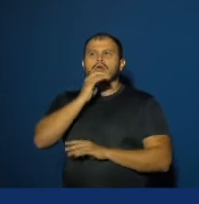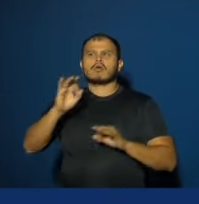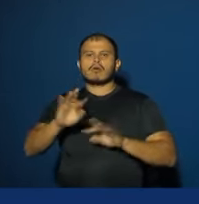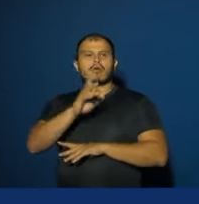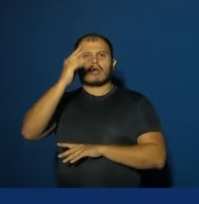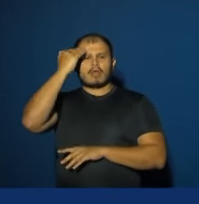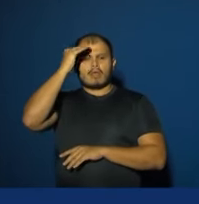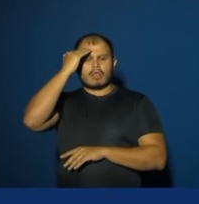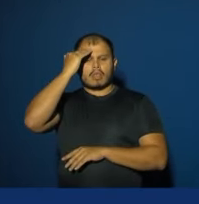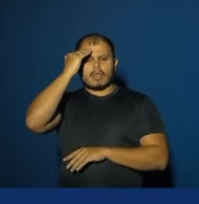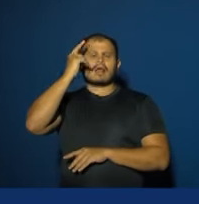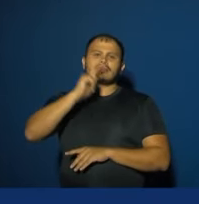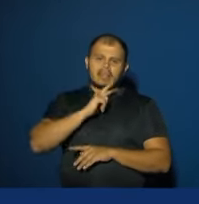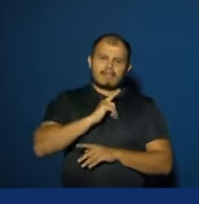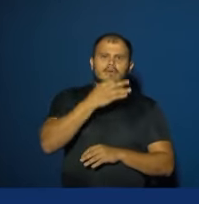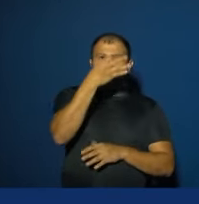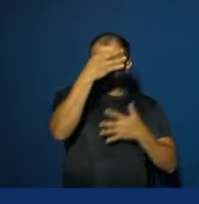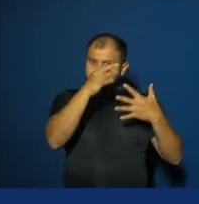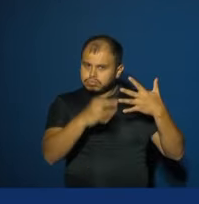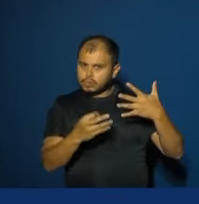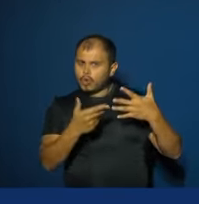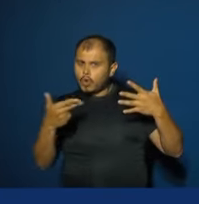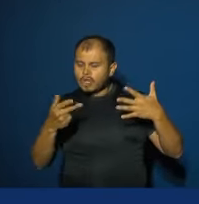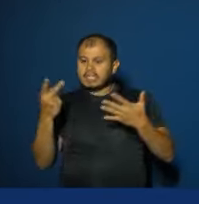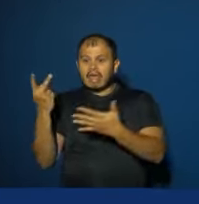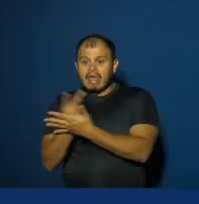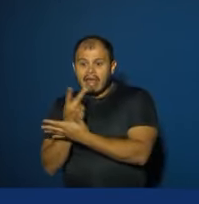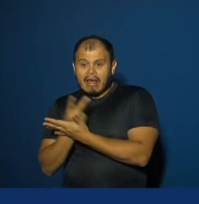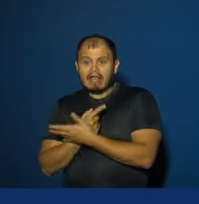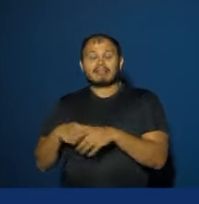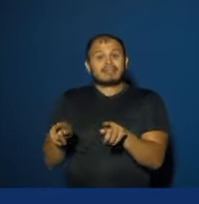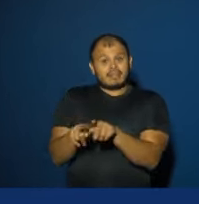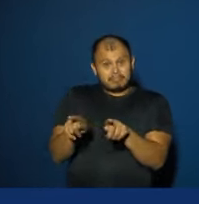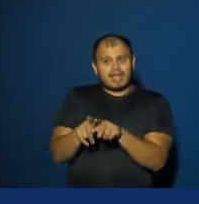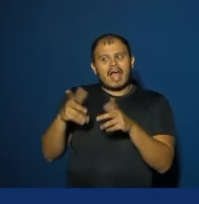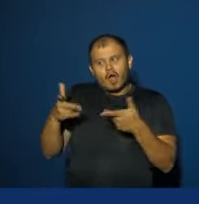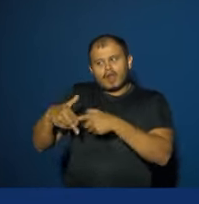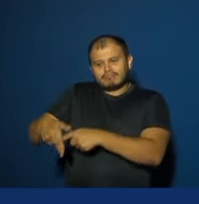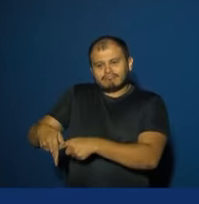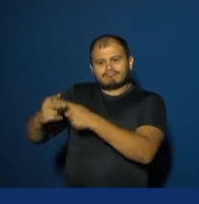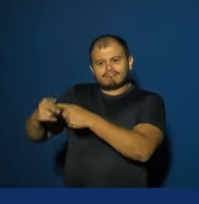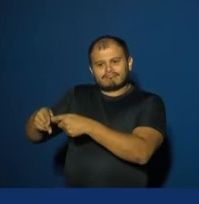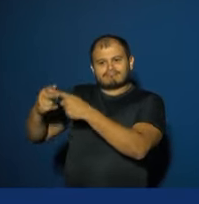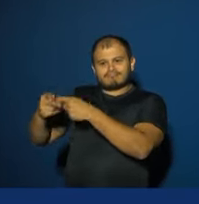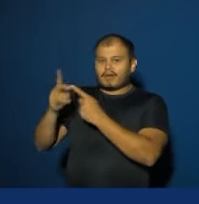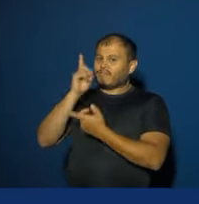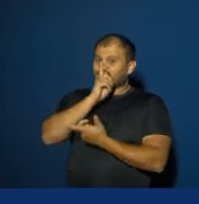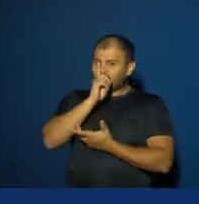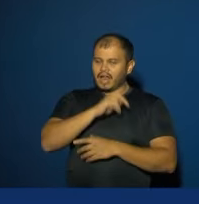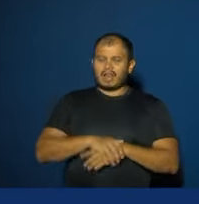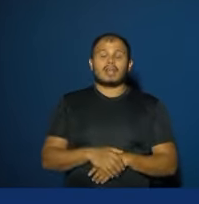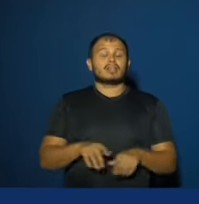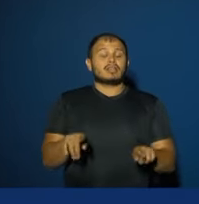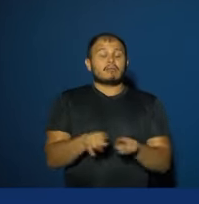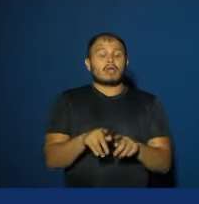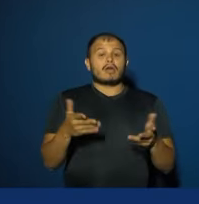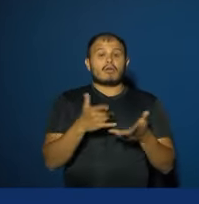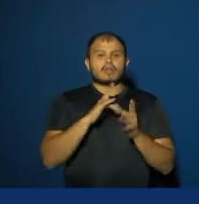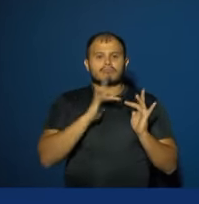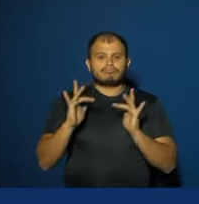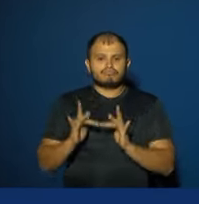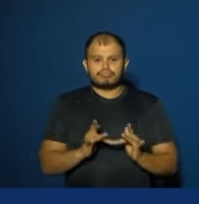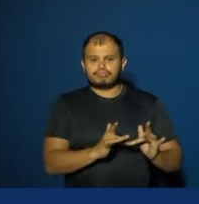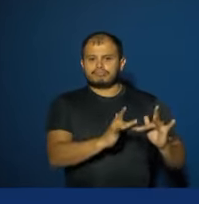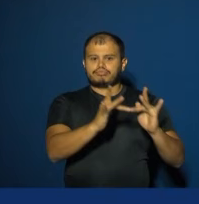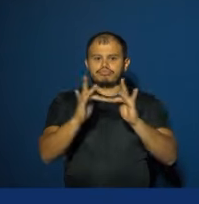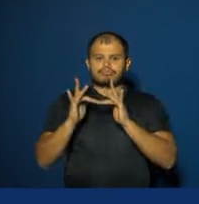acertamos algumas coisas erramos bastante coisa estamos acertando que a gente errou né e e e aí agora conectando fazemos um programa de